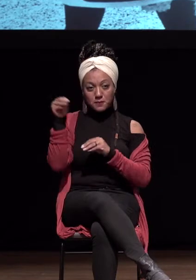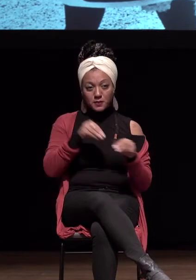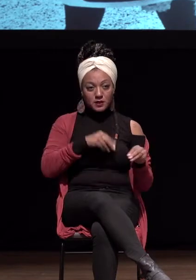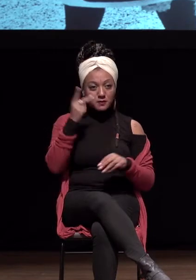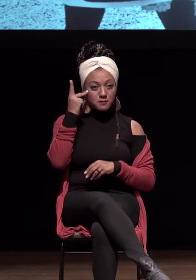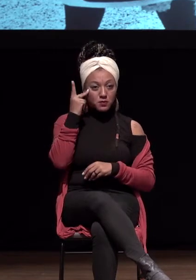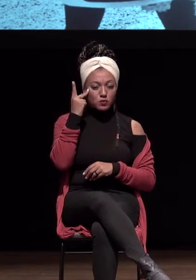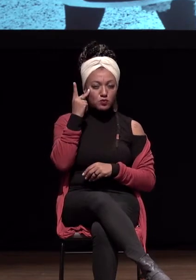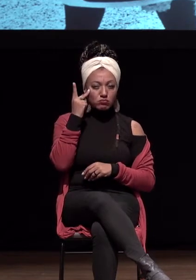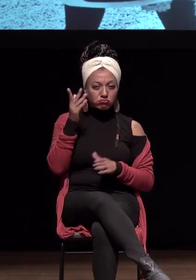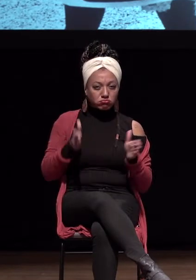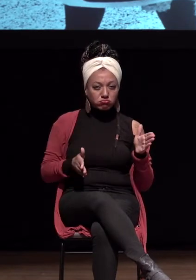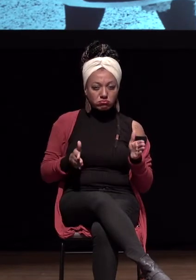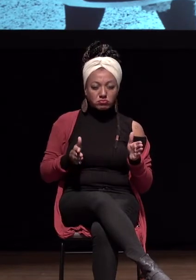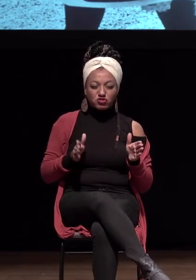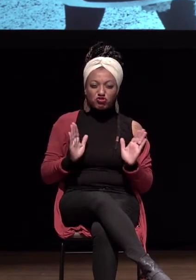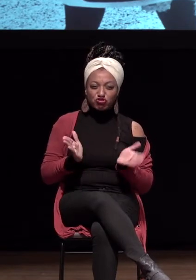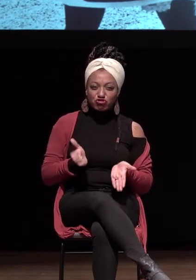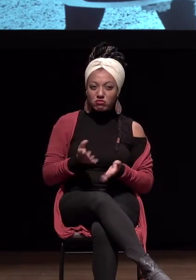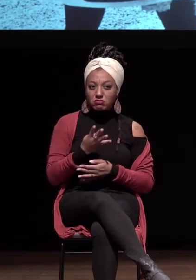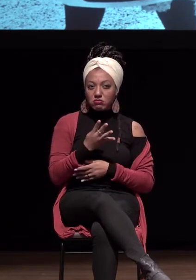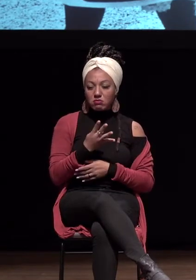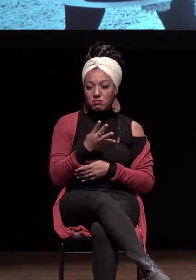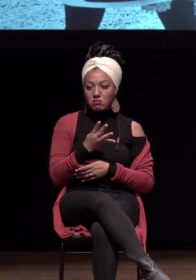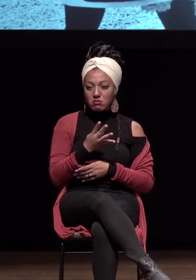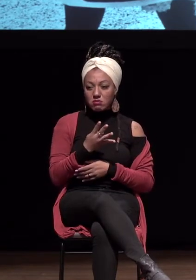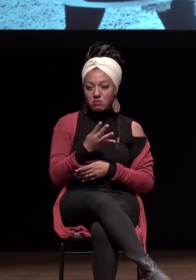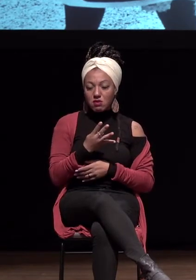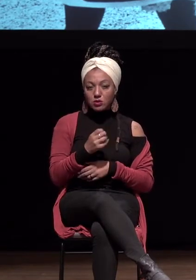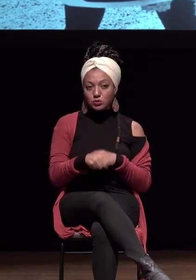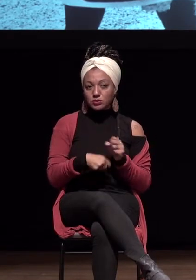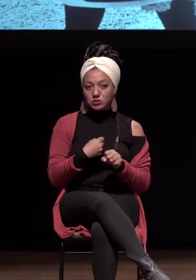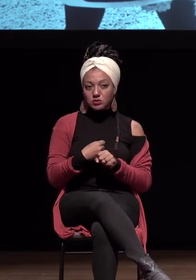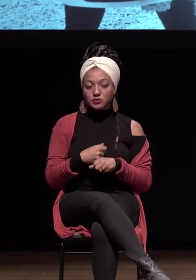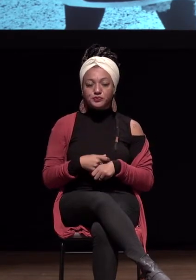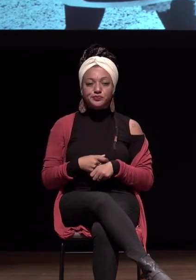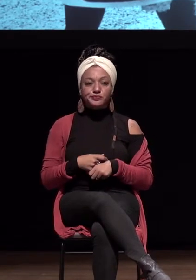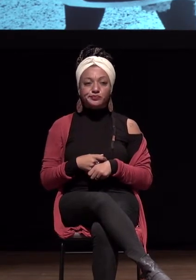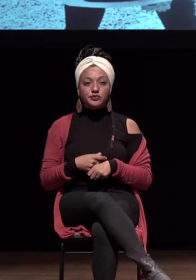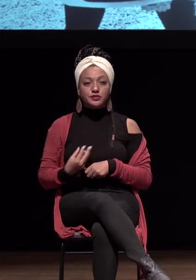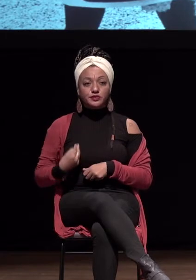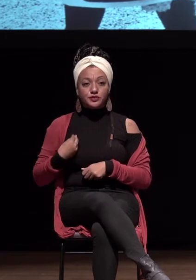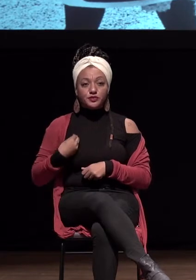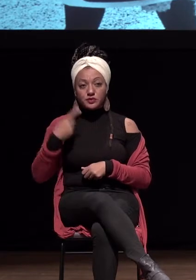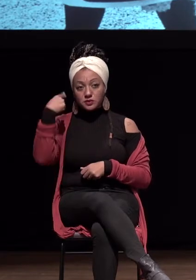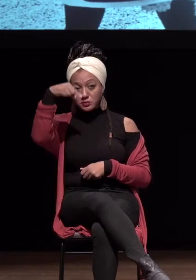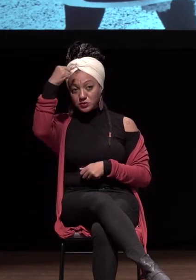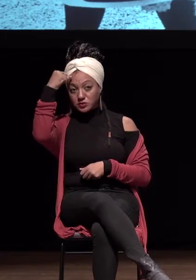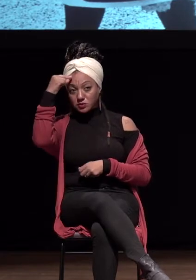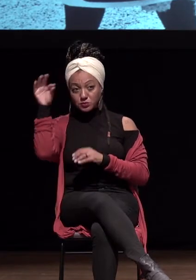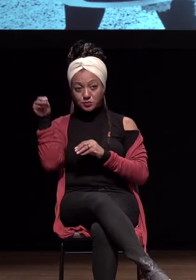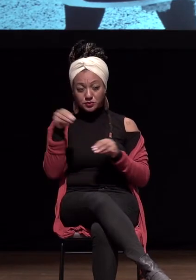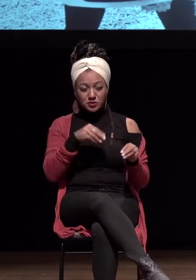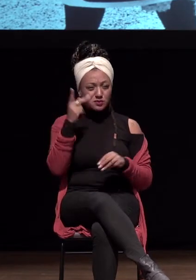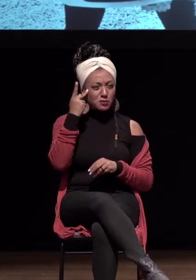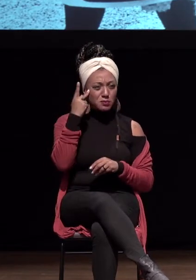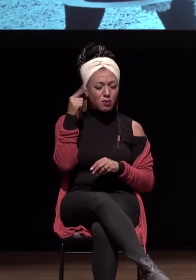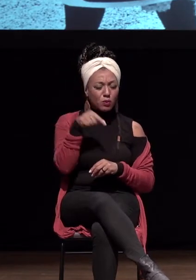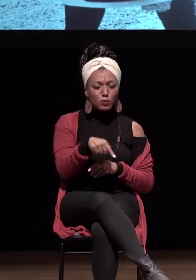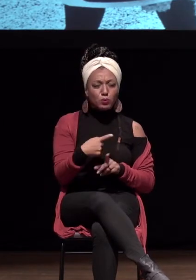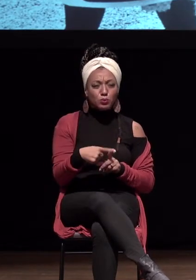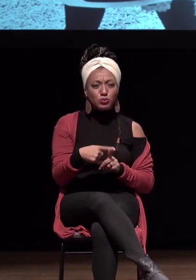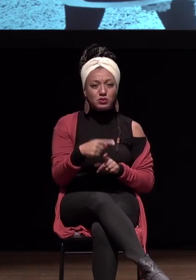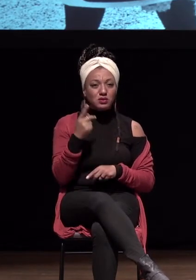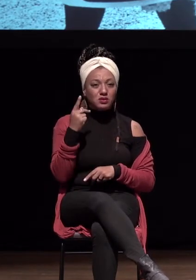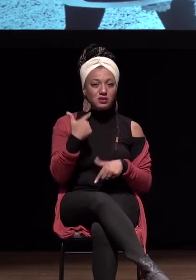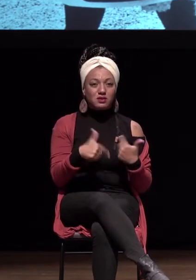anos. E me mudei do Espírito Santo para São Paulo em razão de trabalho. E eu tenho